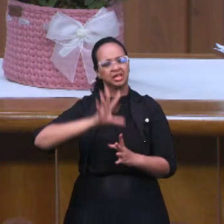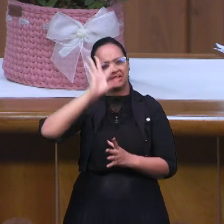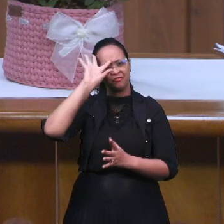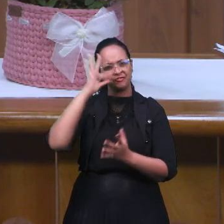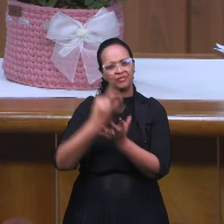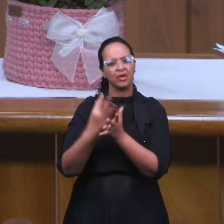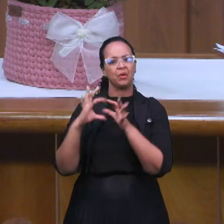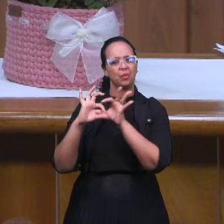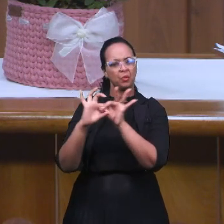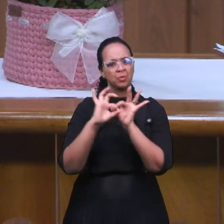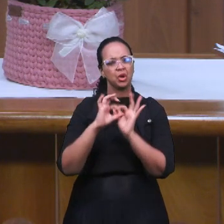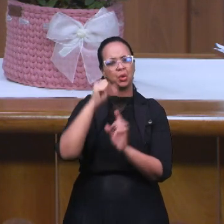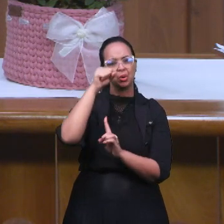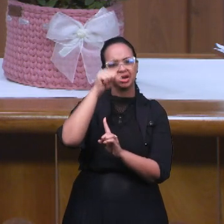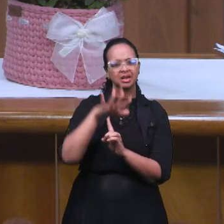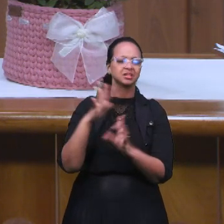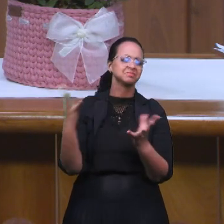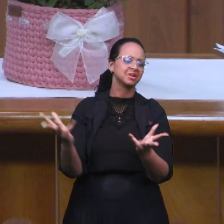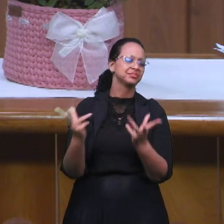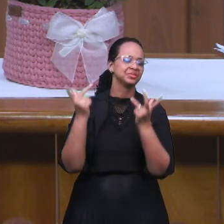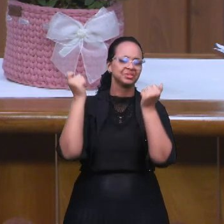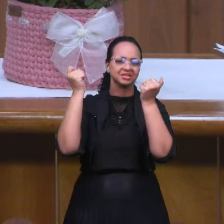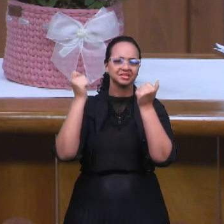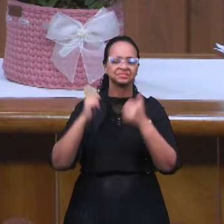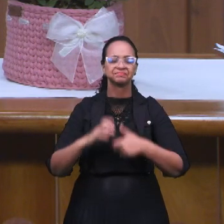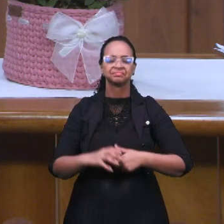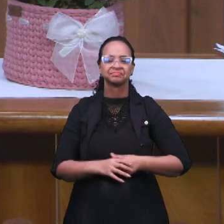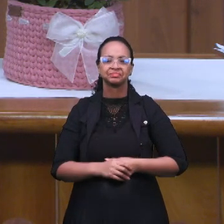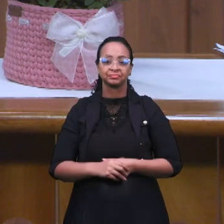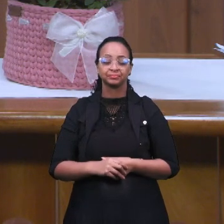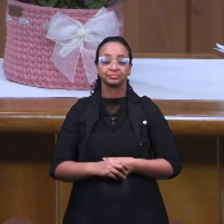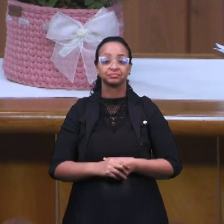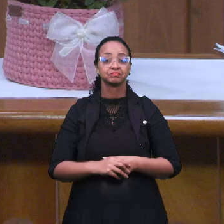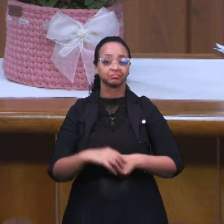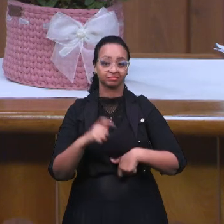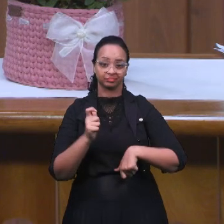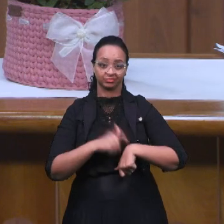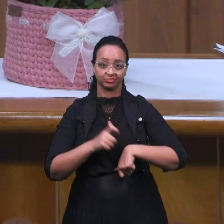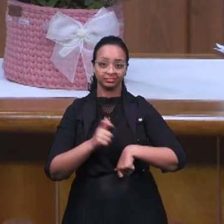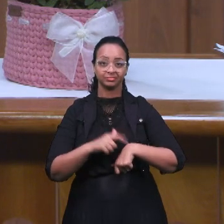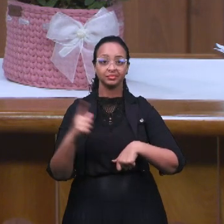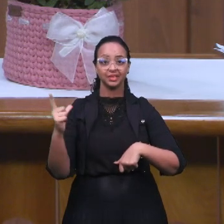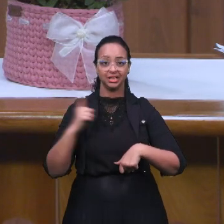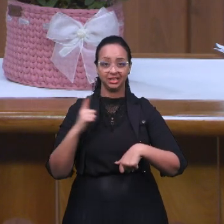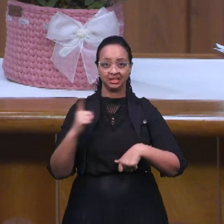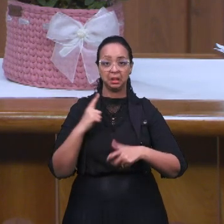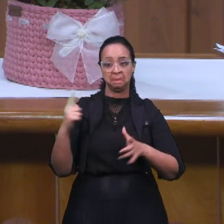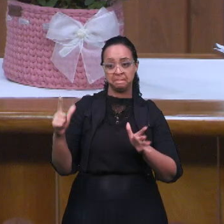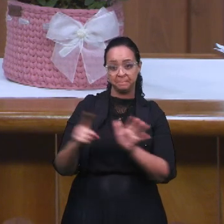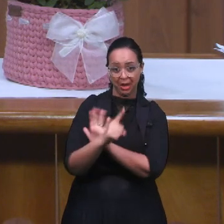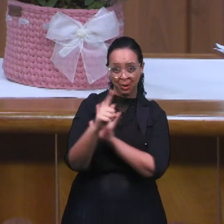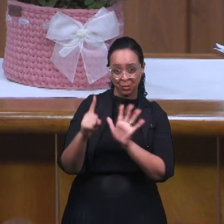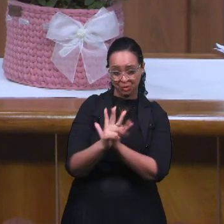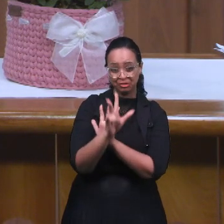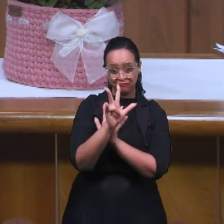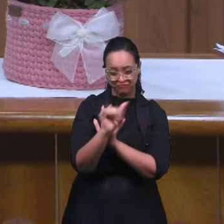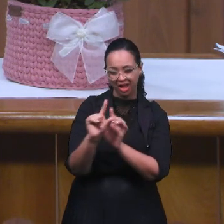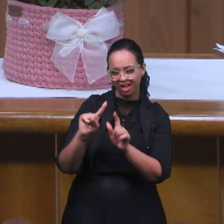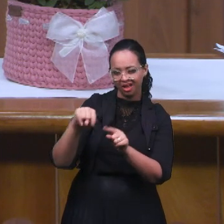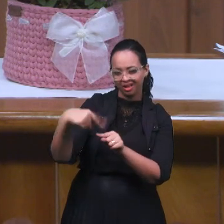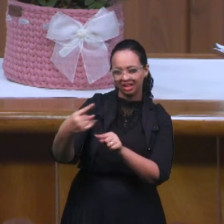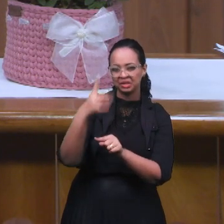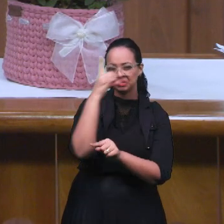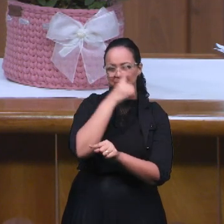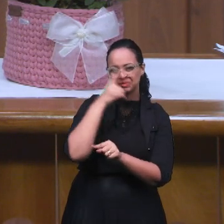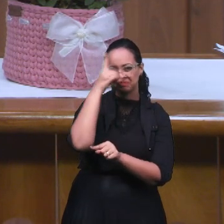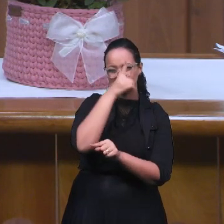graça, tudo aqui, que coisa maravilhosa. E nesse momento, e as perguntas que estão indo agora, para domingo que vem,